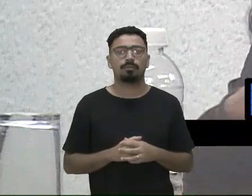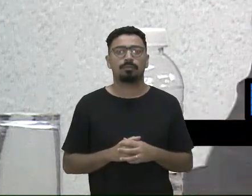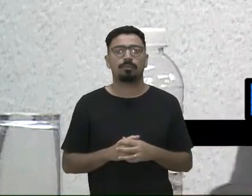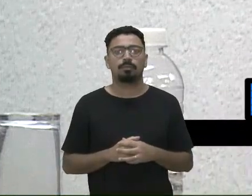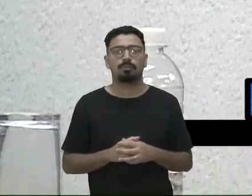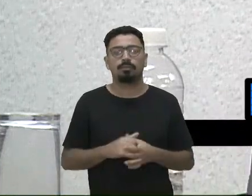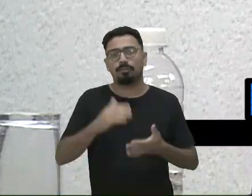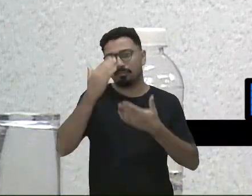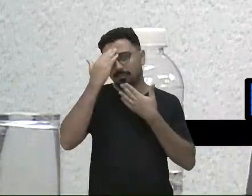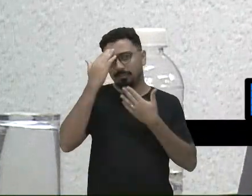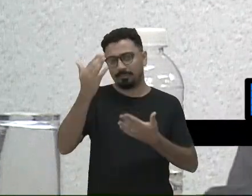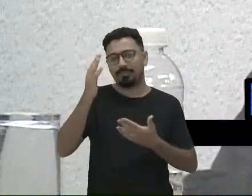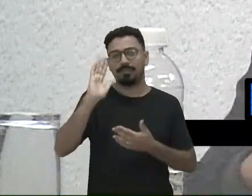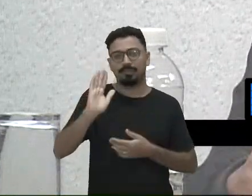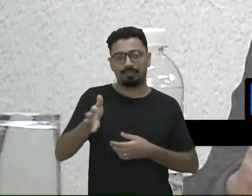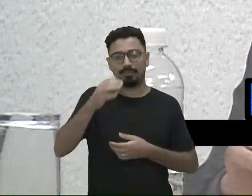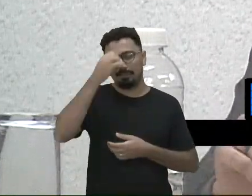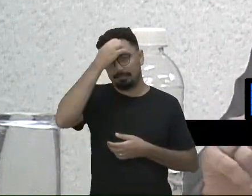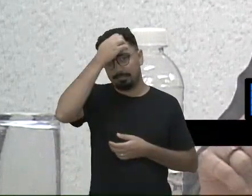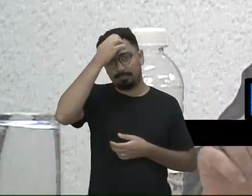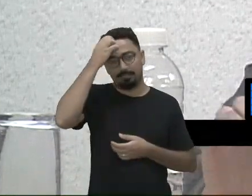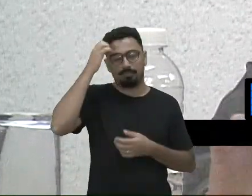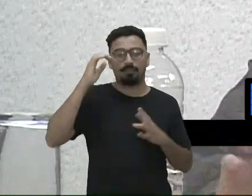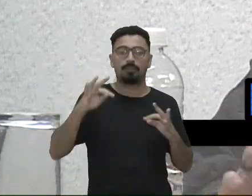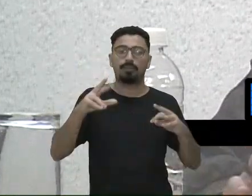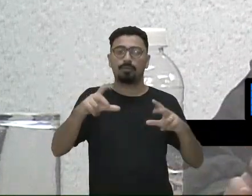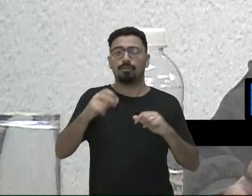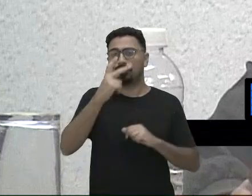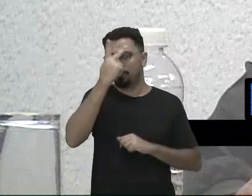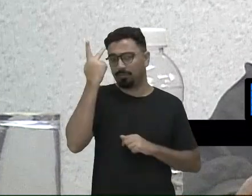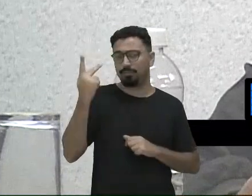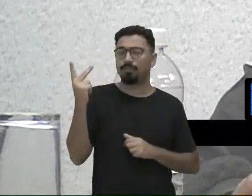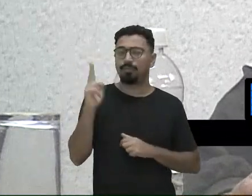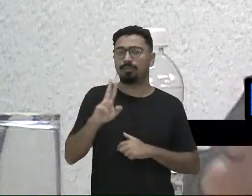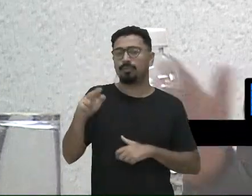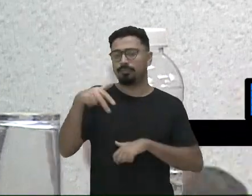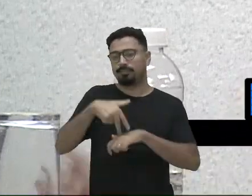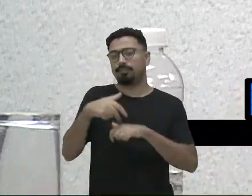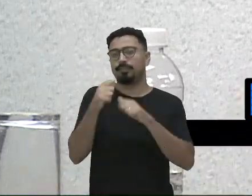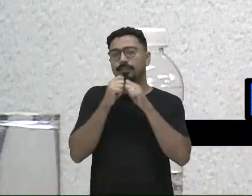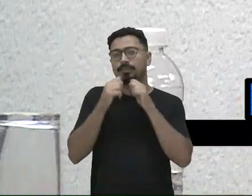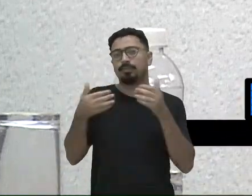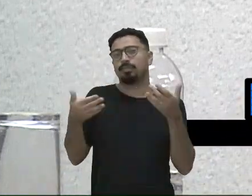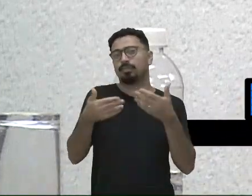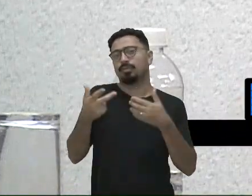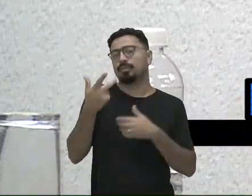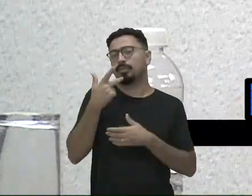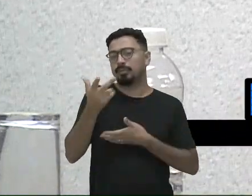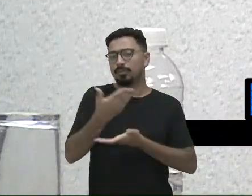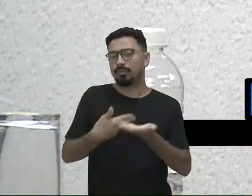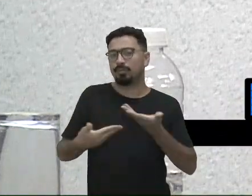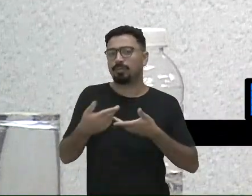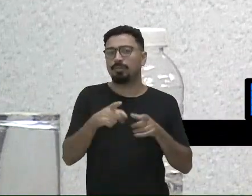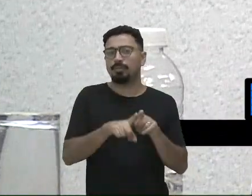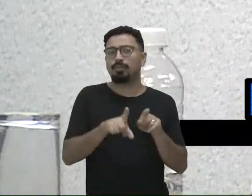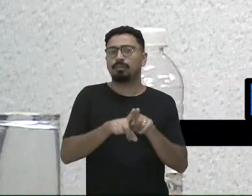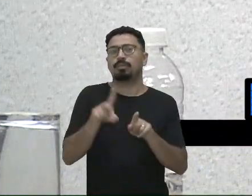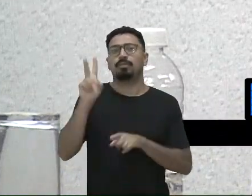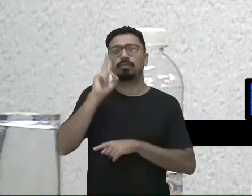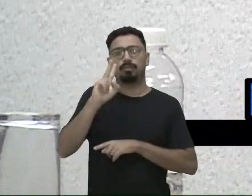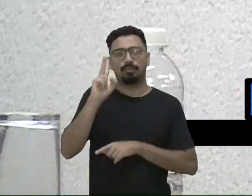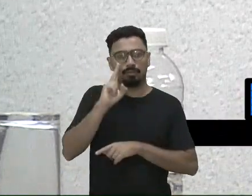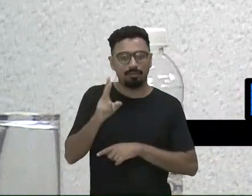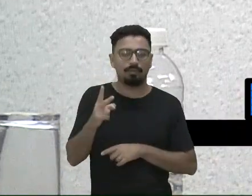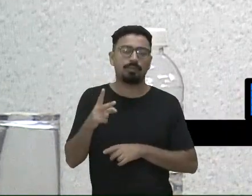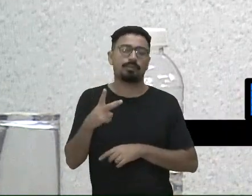Eu agradeço imensamente a todas que usaram a tribuna hoje para compartilhar suas histórias, seus